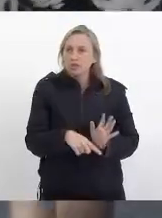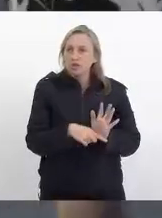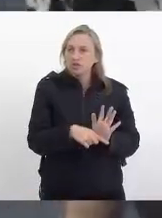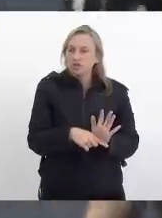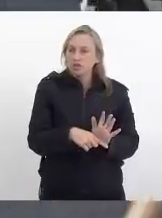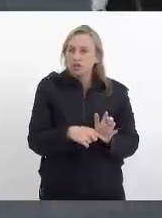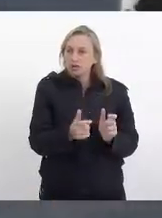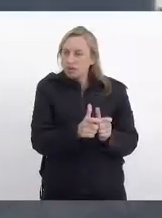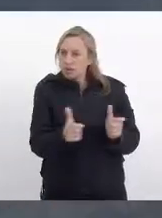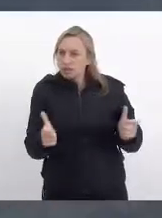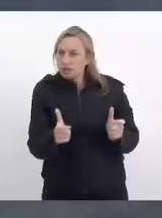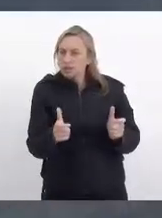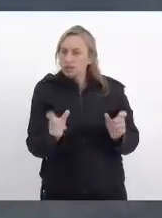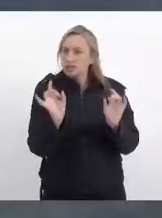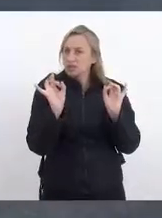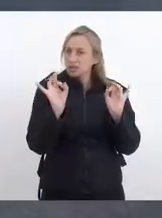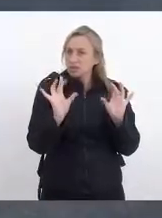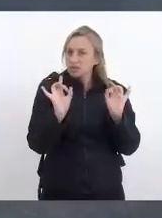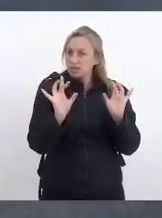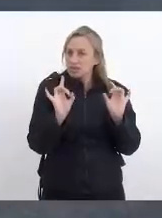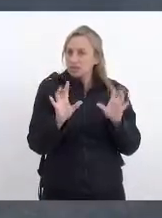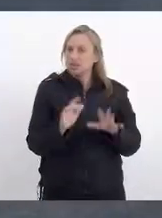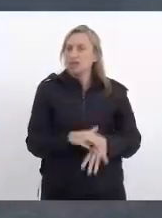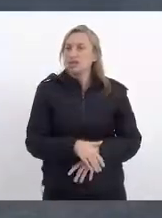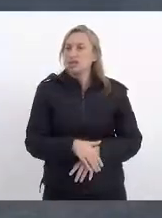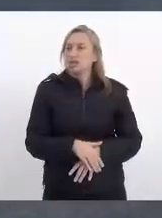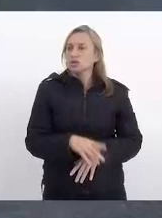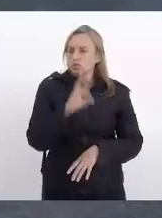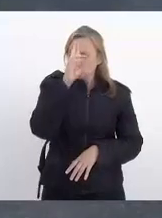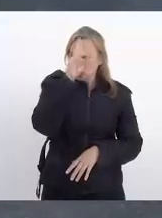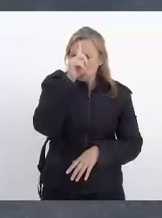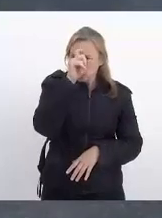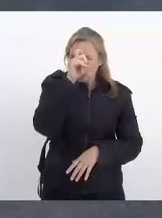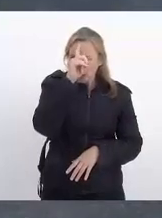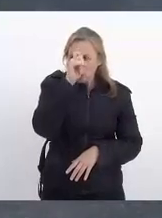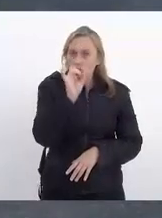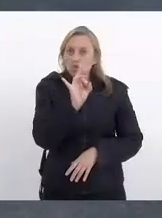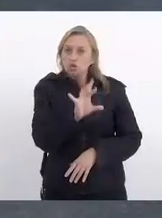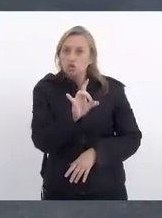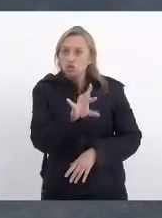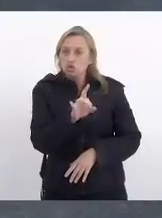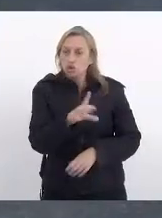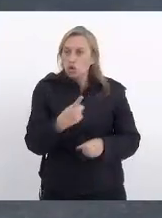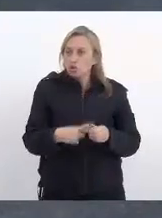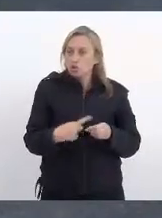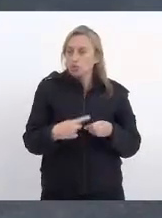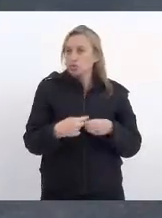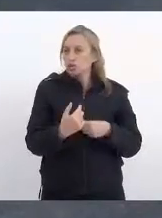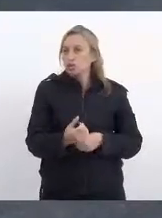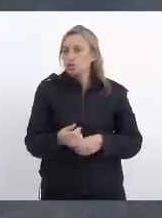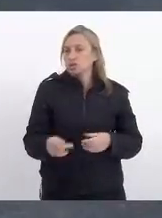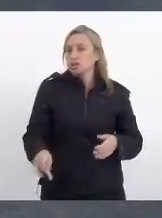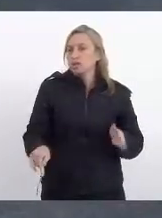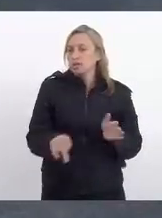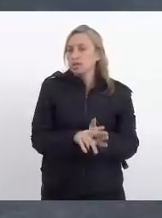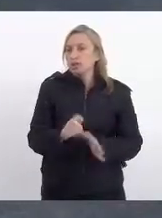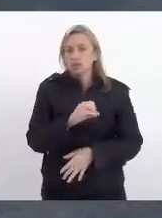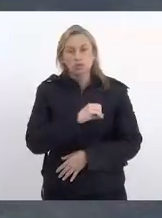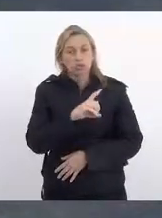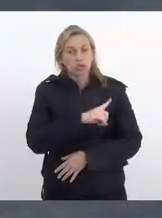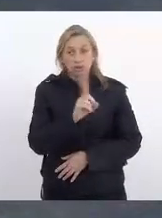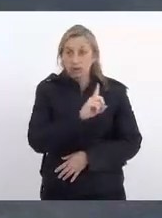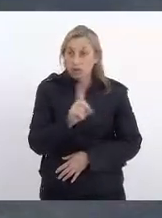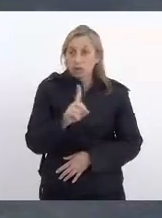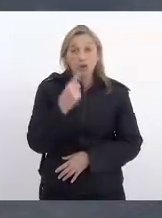e especializado especialidade do hospital somente os municípios de Duque de Caxias